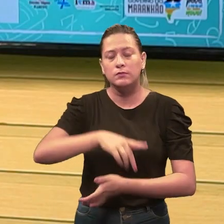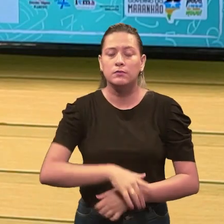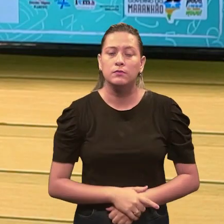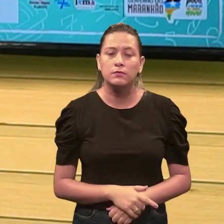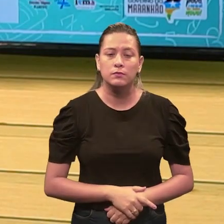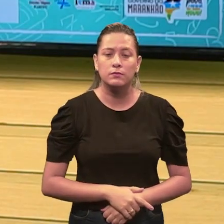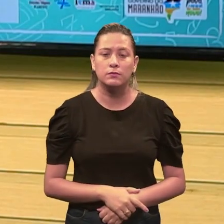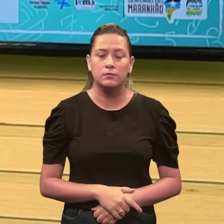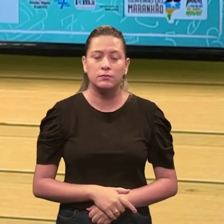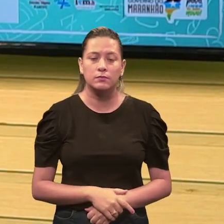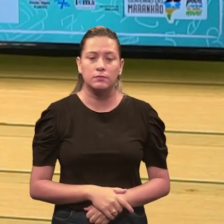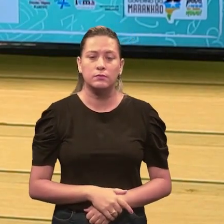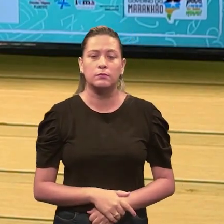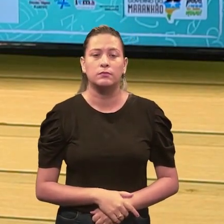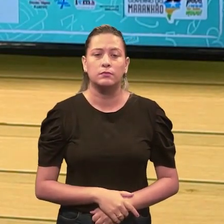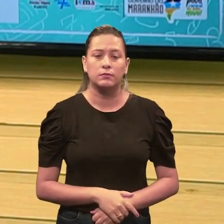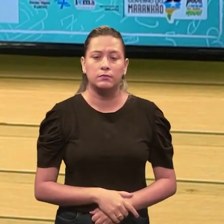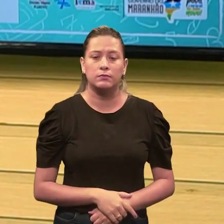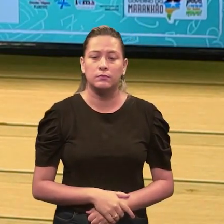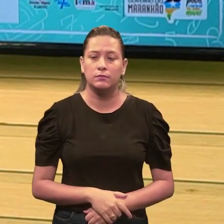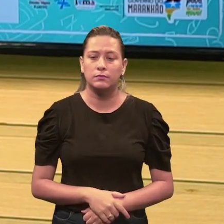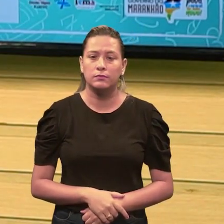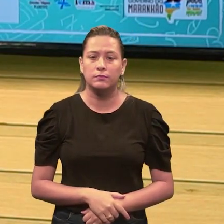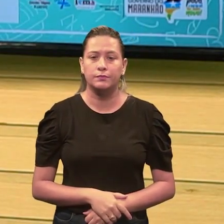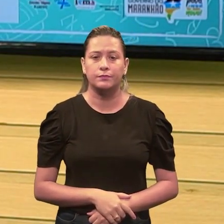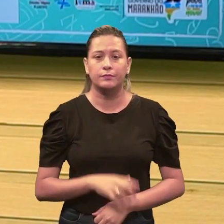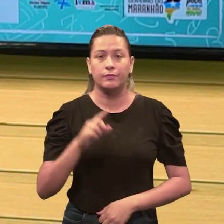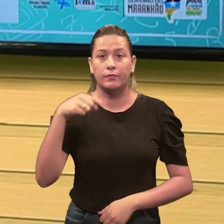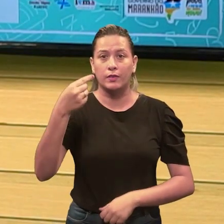fosse o esquema real, né,